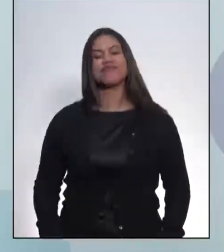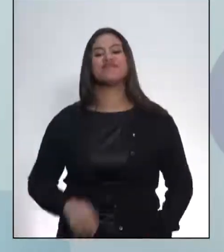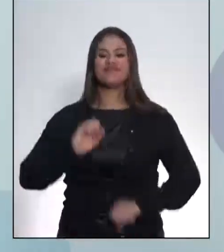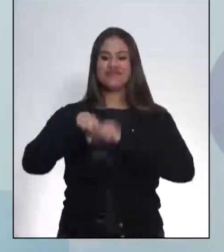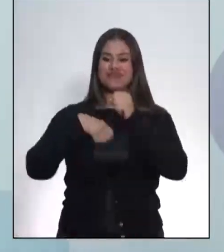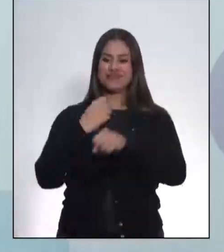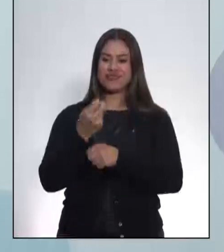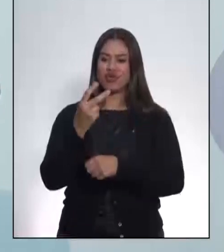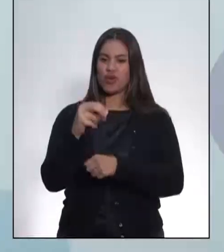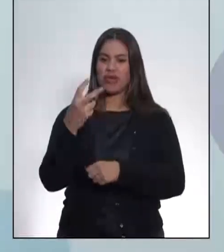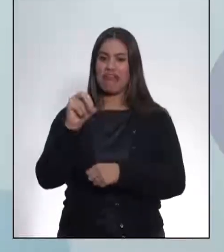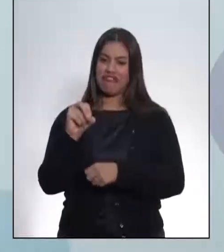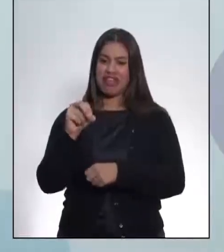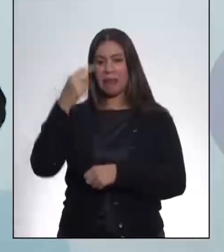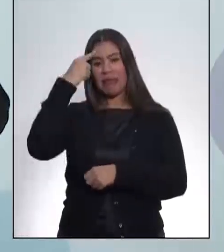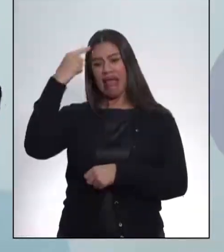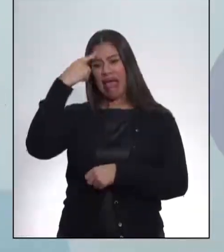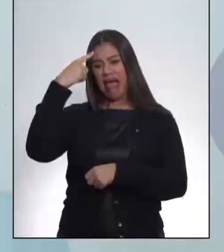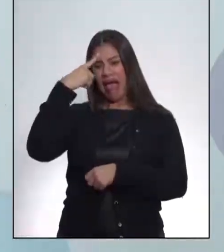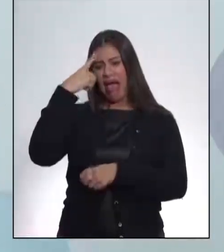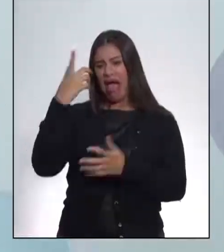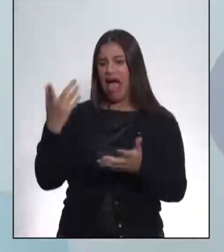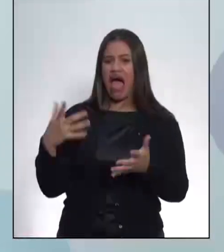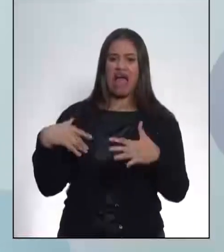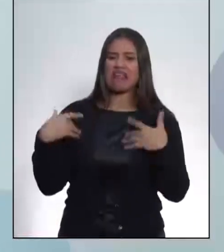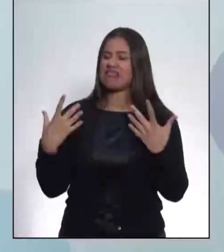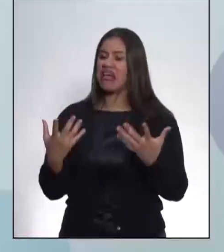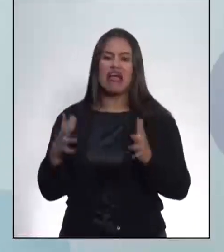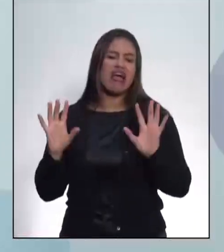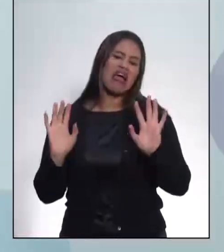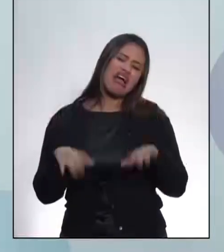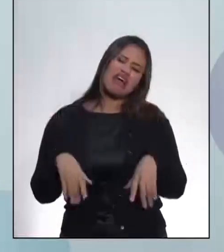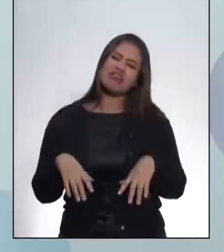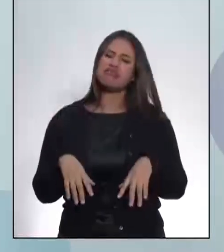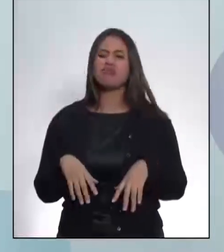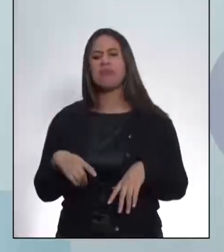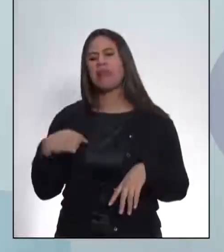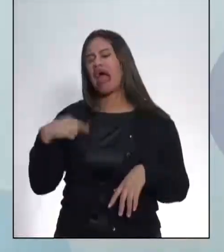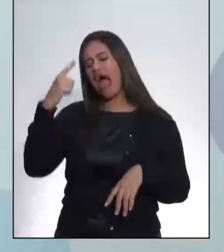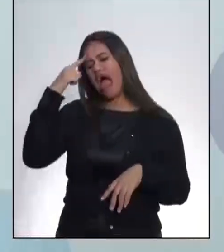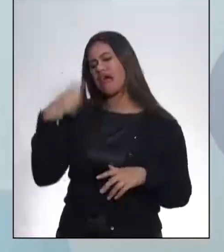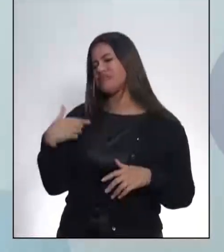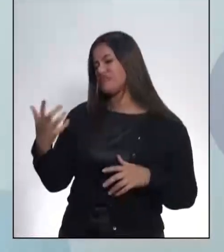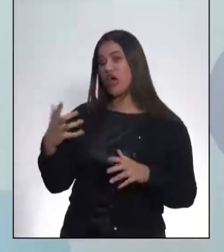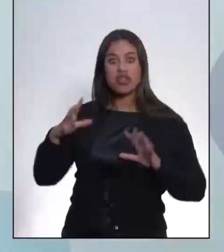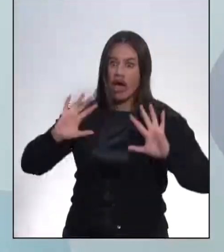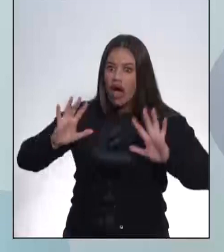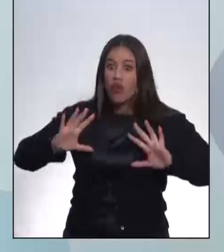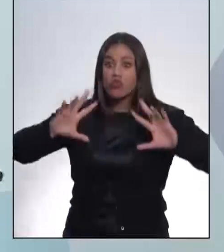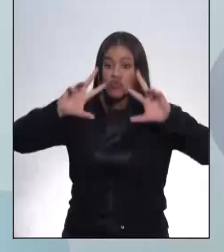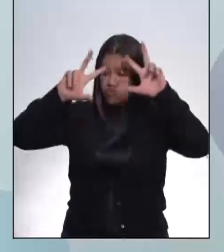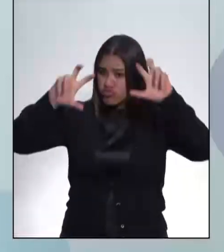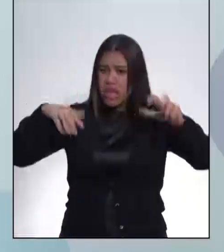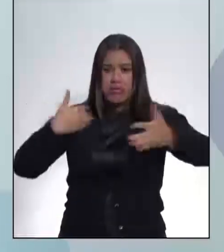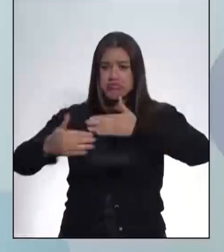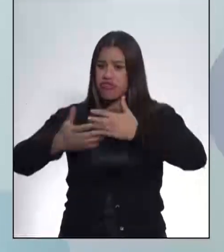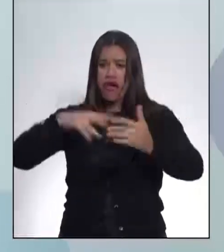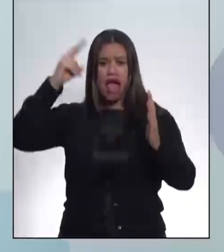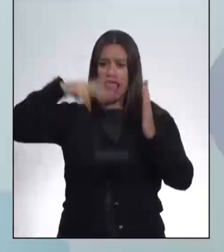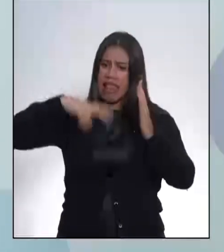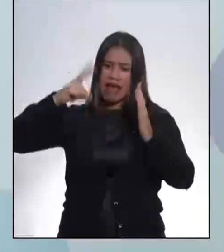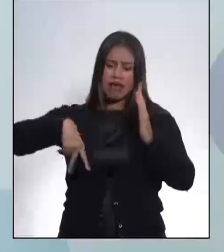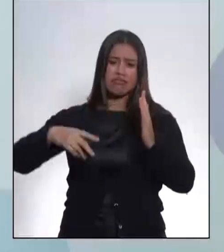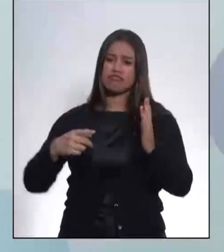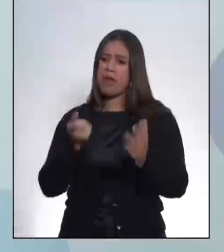ano é um ano que você não pode escolher, não pode ter arrogância intelectual. Você não pode escolher o que te interessa, tudo interessa. O que cair na sua mão, você lê. Bula